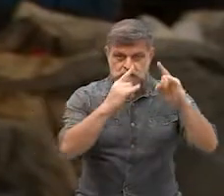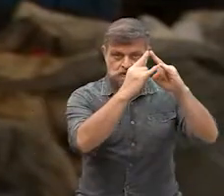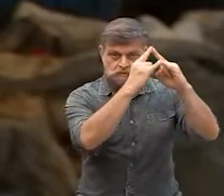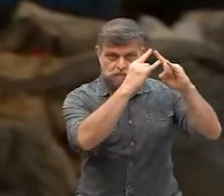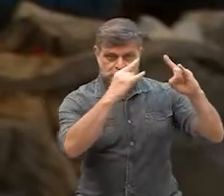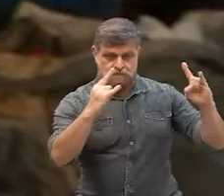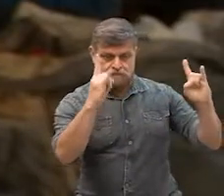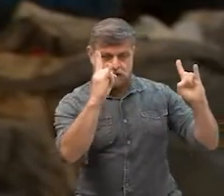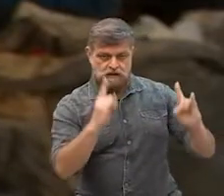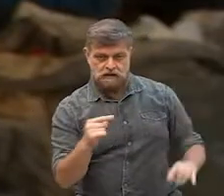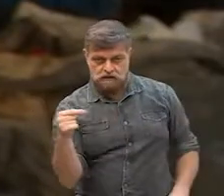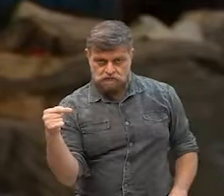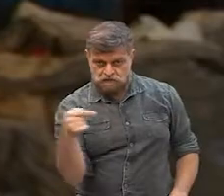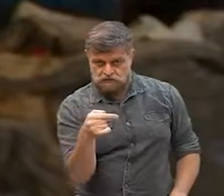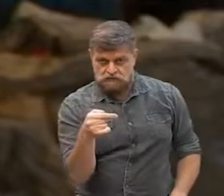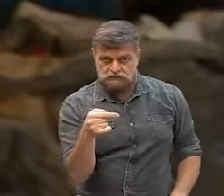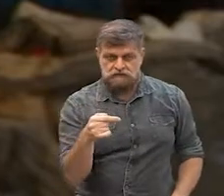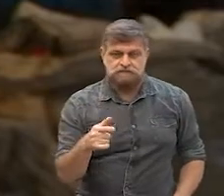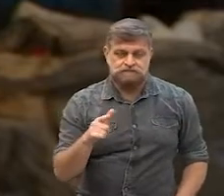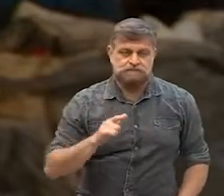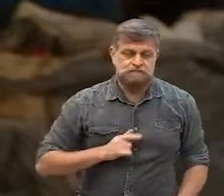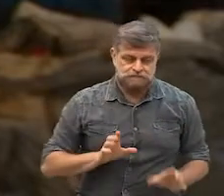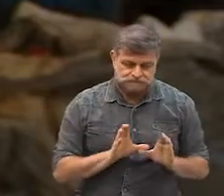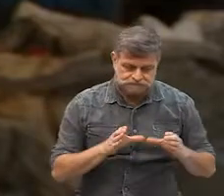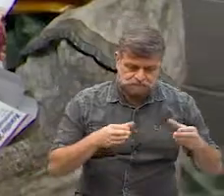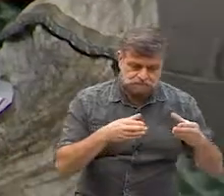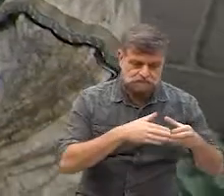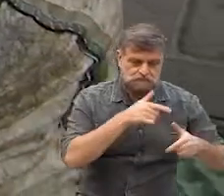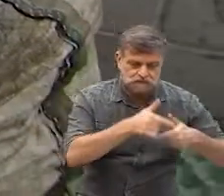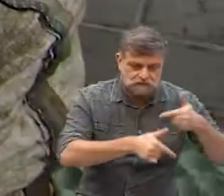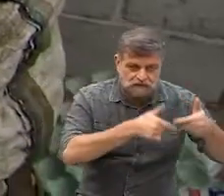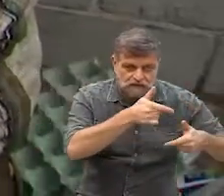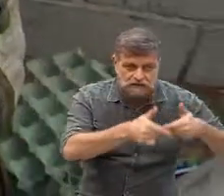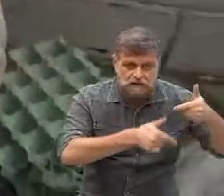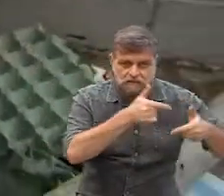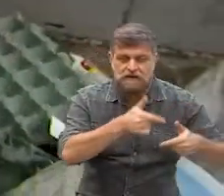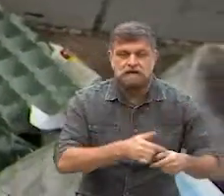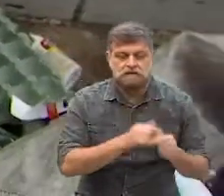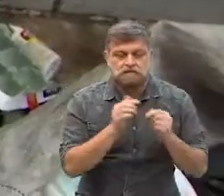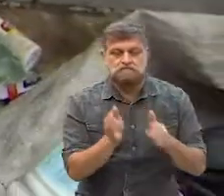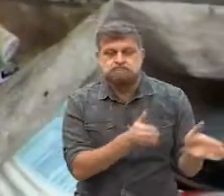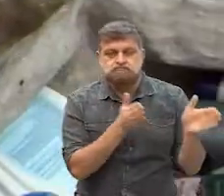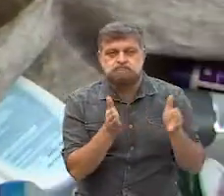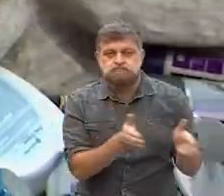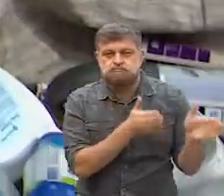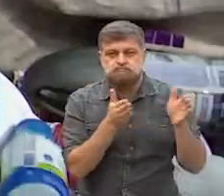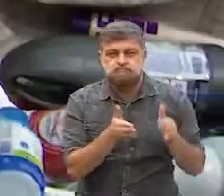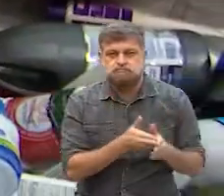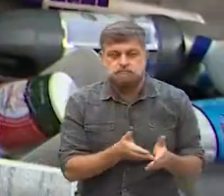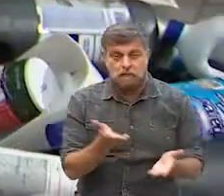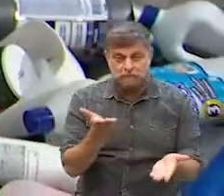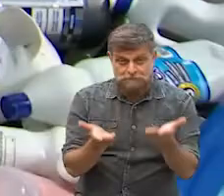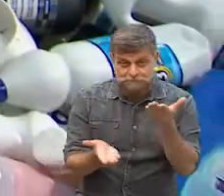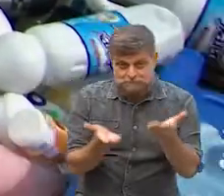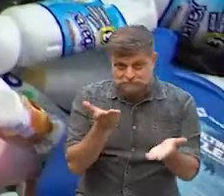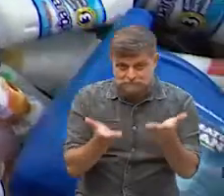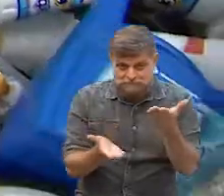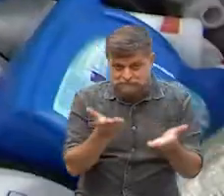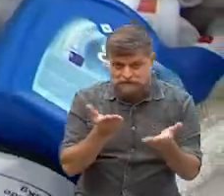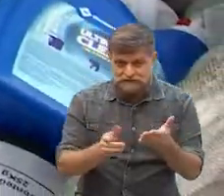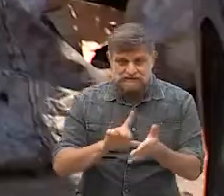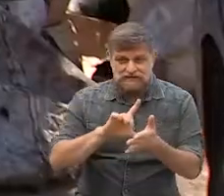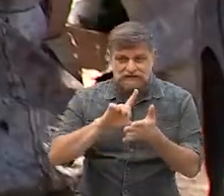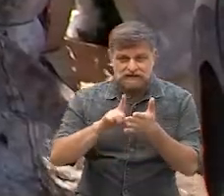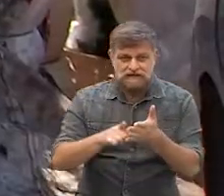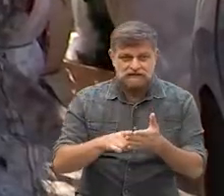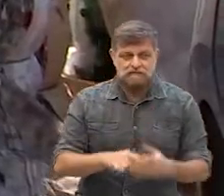barracão, embegado, e a cooperativa trabalha com produção. Daí são pesados os bags e vai